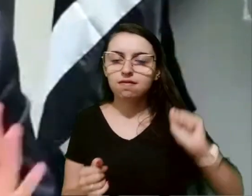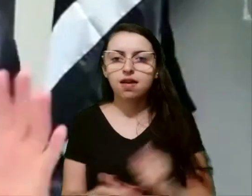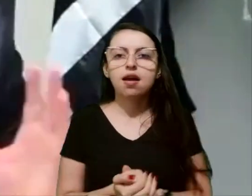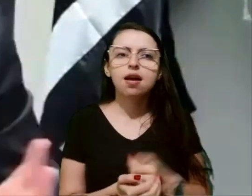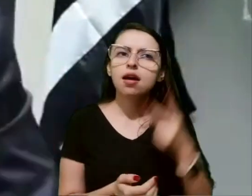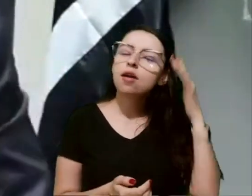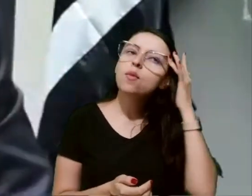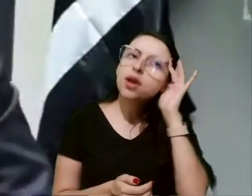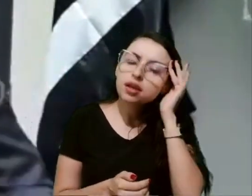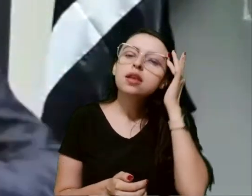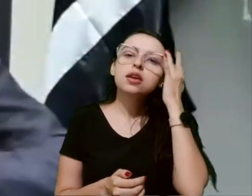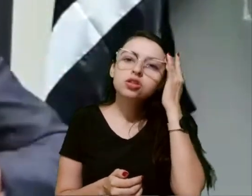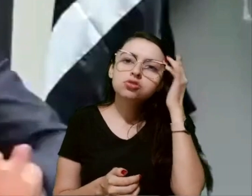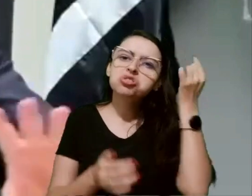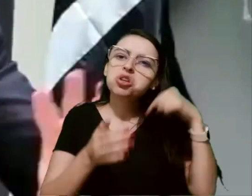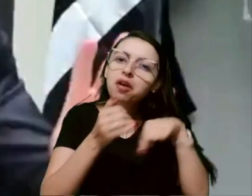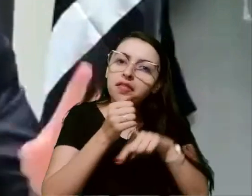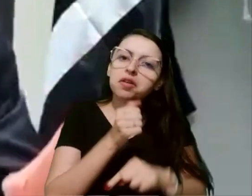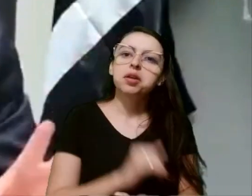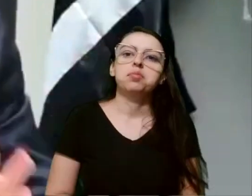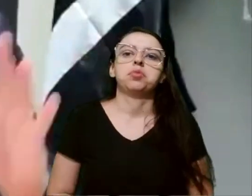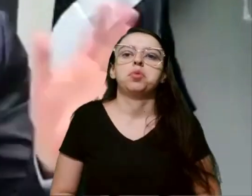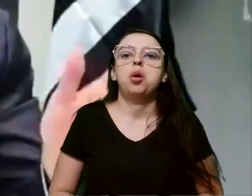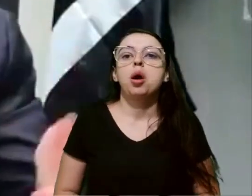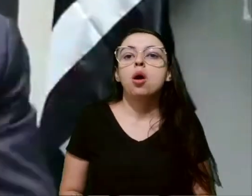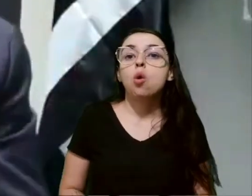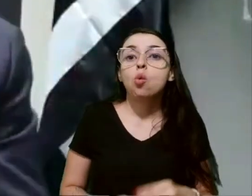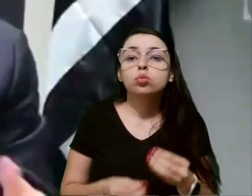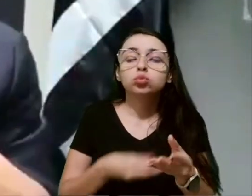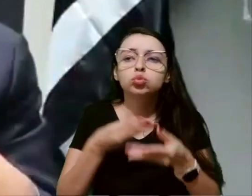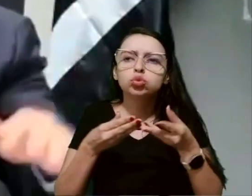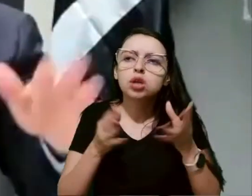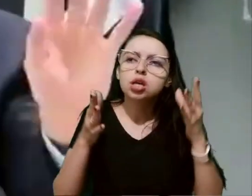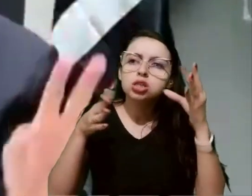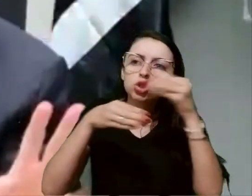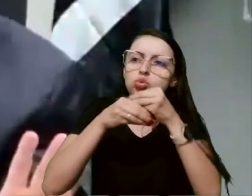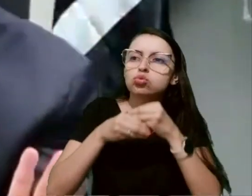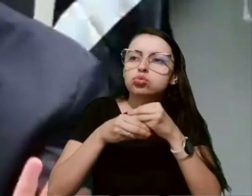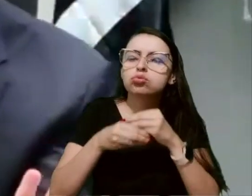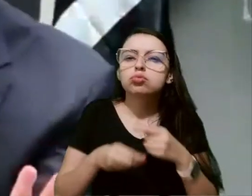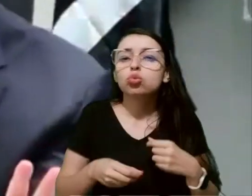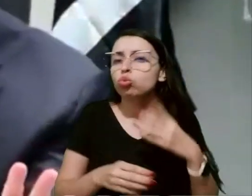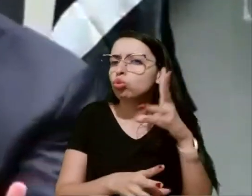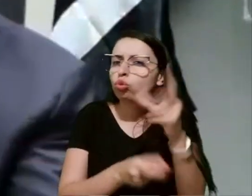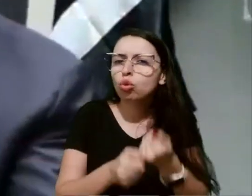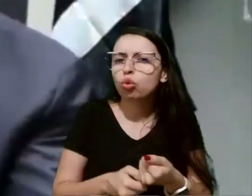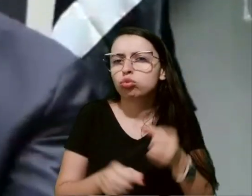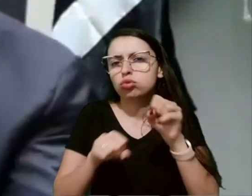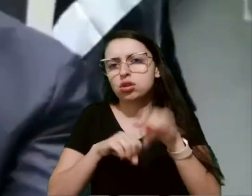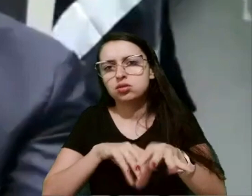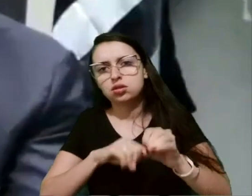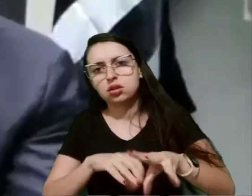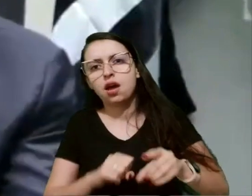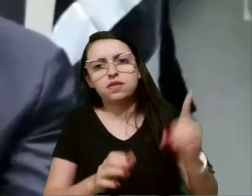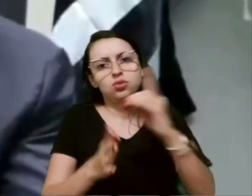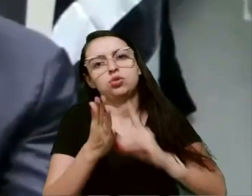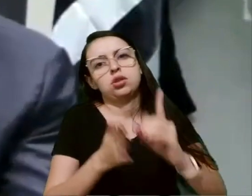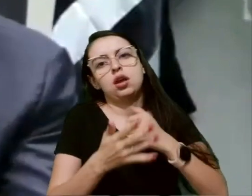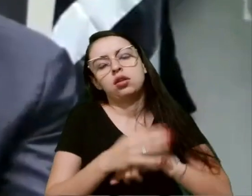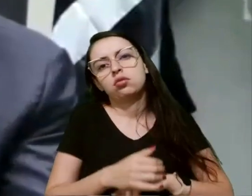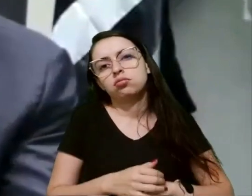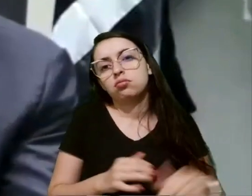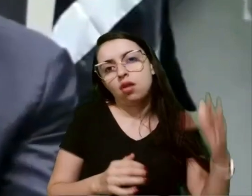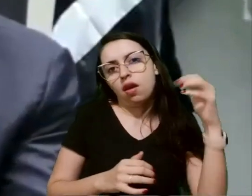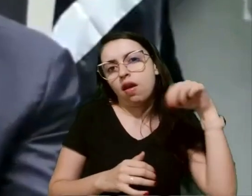que no fundo havia uma espécie de grande premissa oculta kelseniana em tudo que era ensinado no direito ao longo